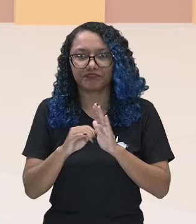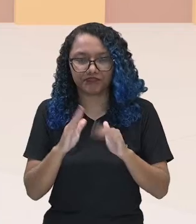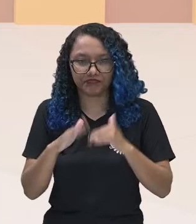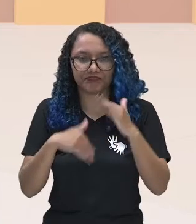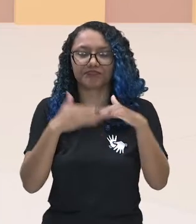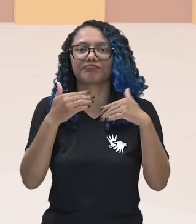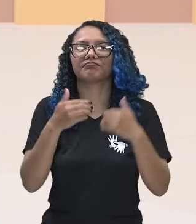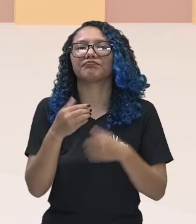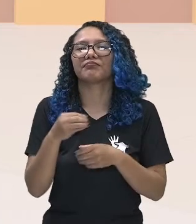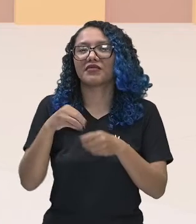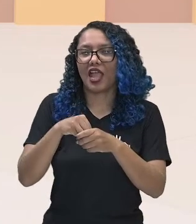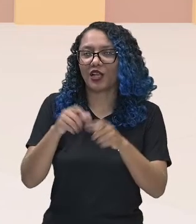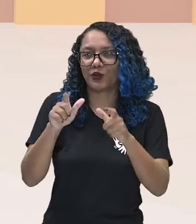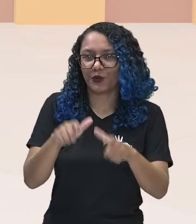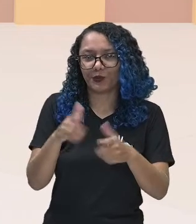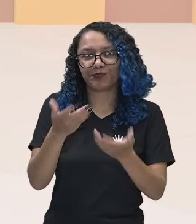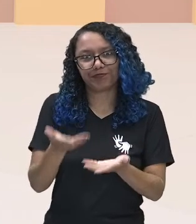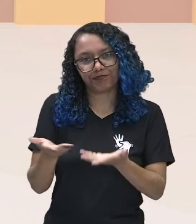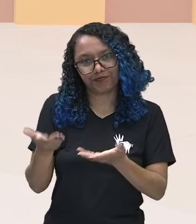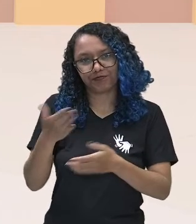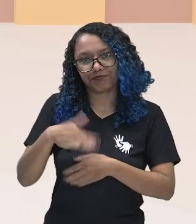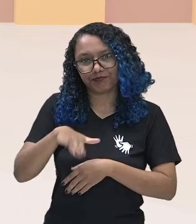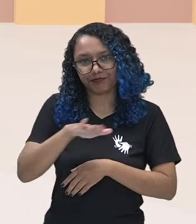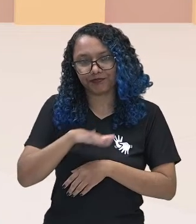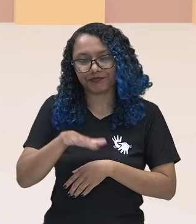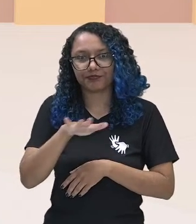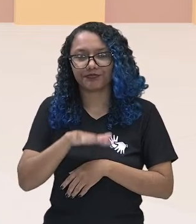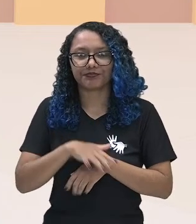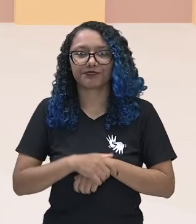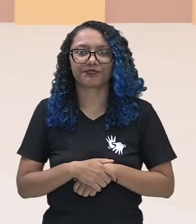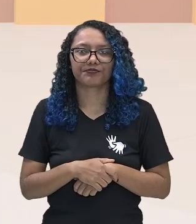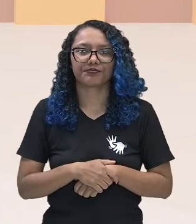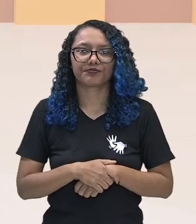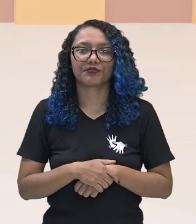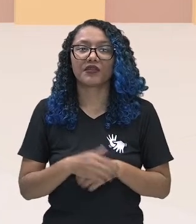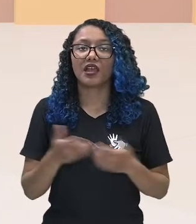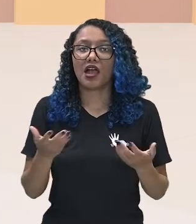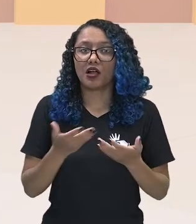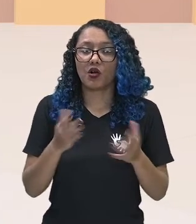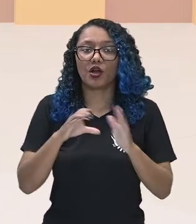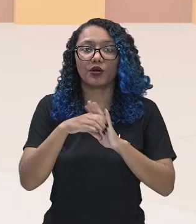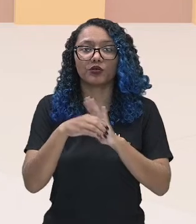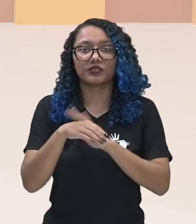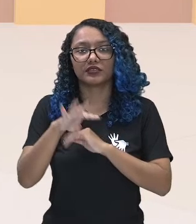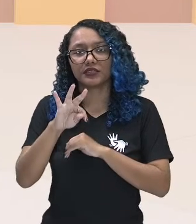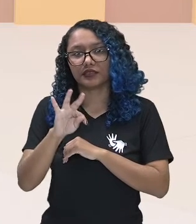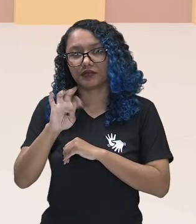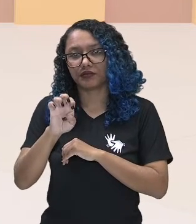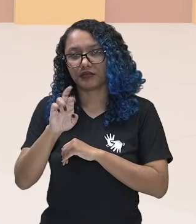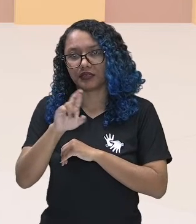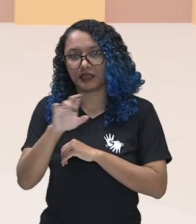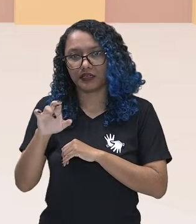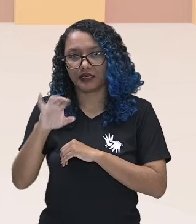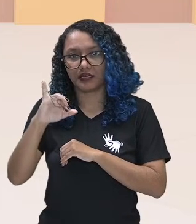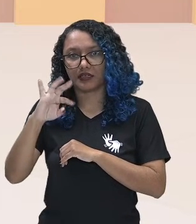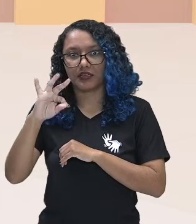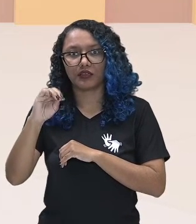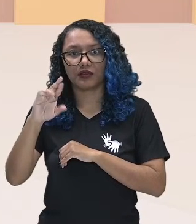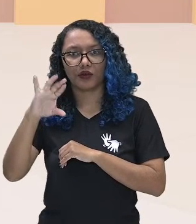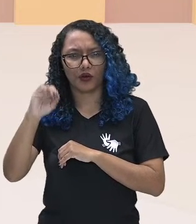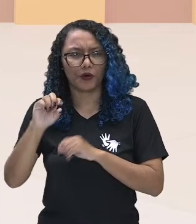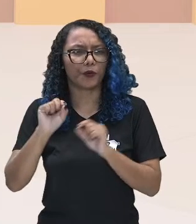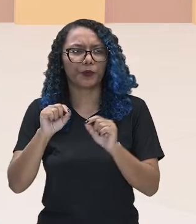espaço. Temos também o conceito aí de território. Então, a gente vai observar, olha, que é o espaço de